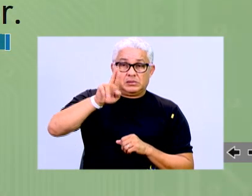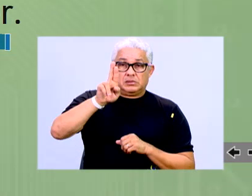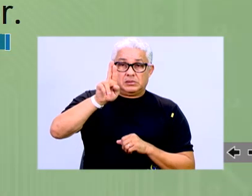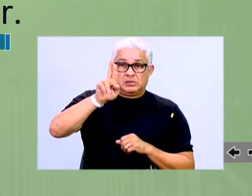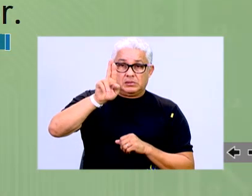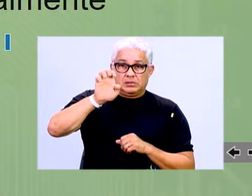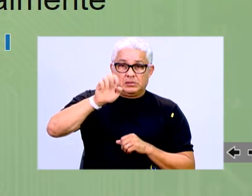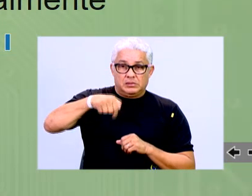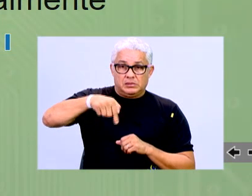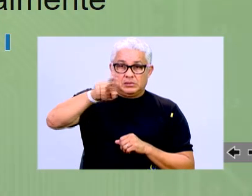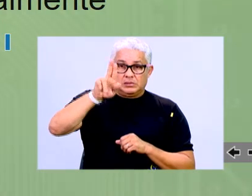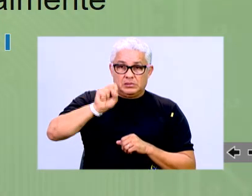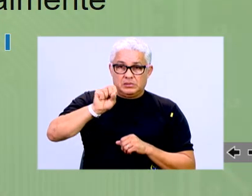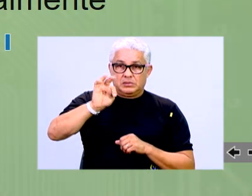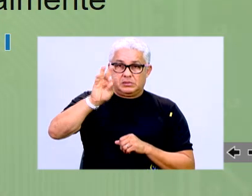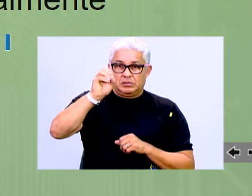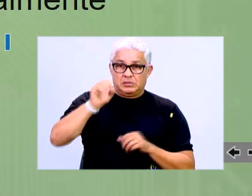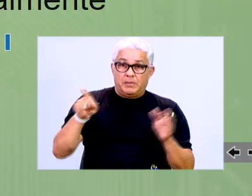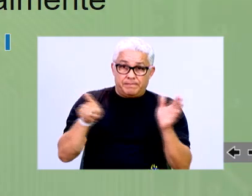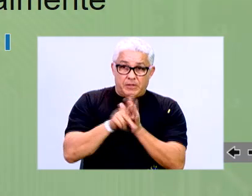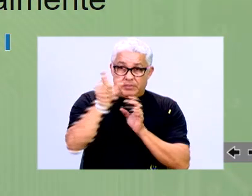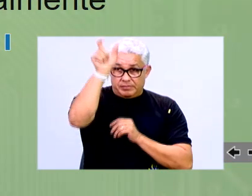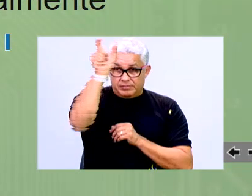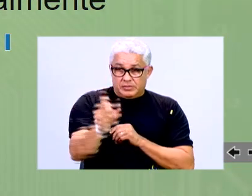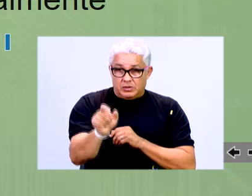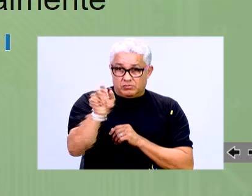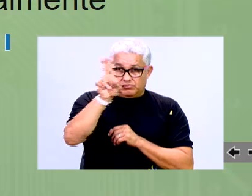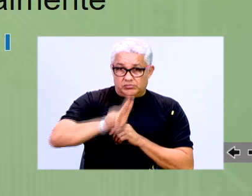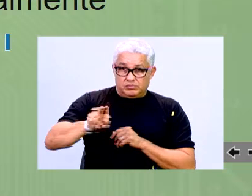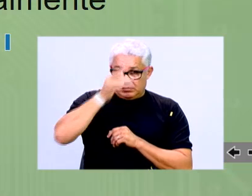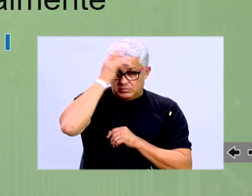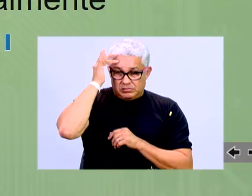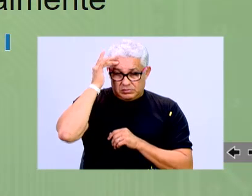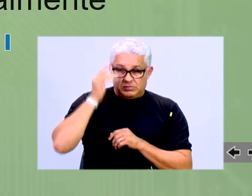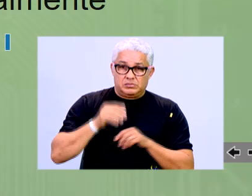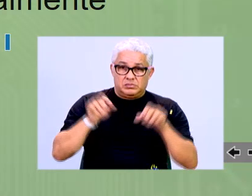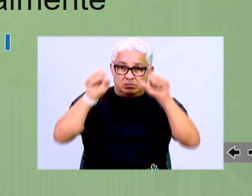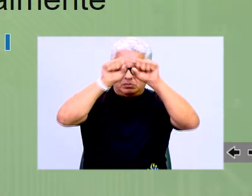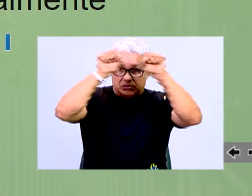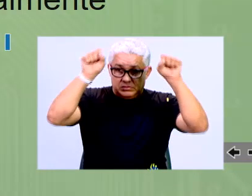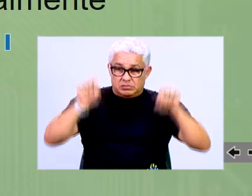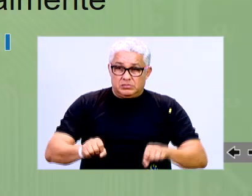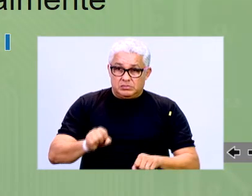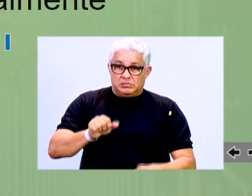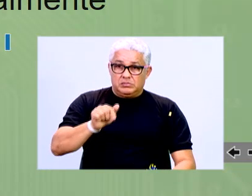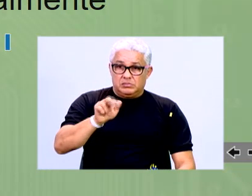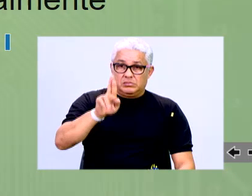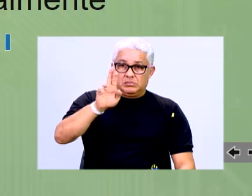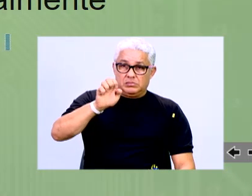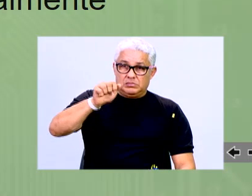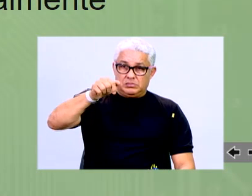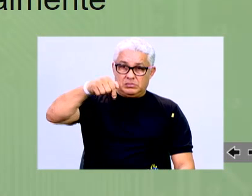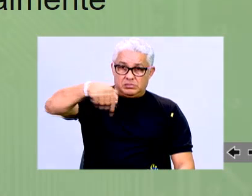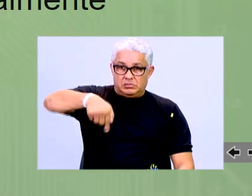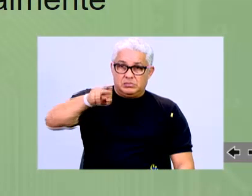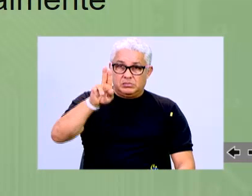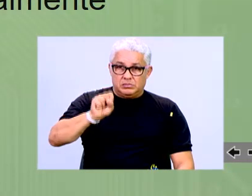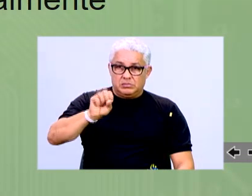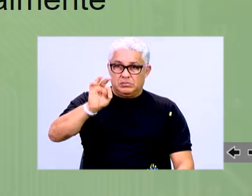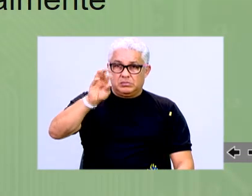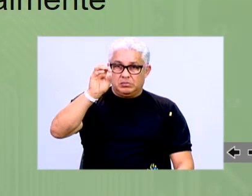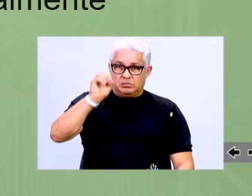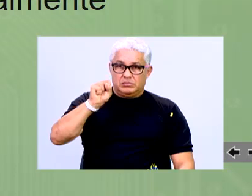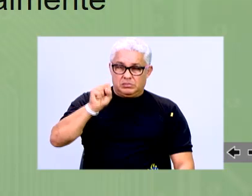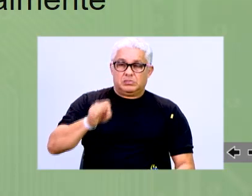do usuário. Um requisito do sistema é algum comportamento